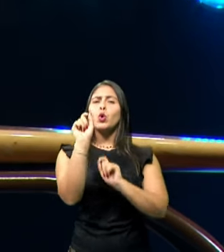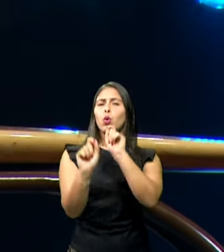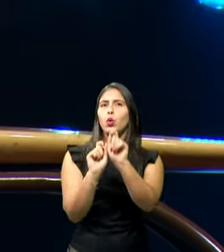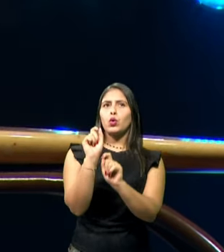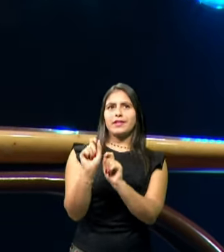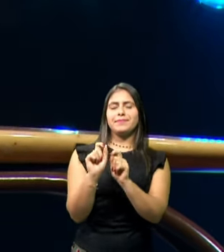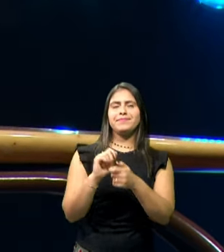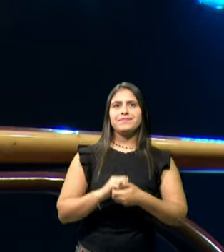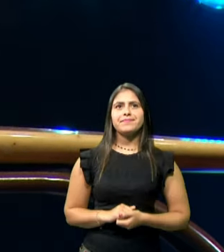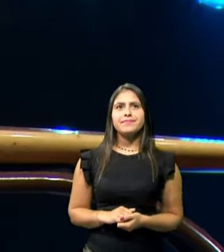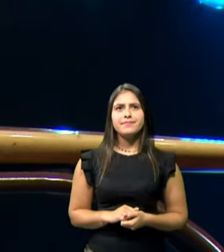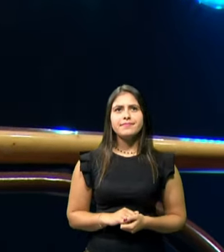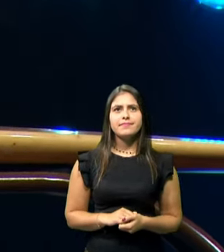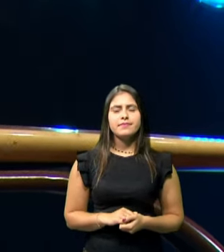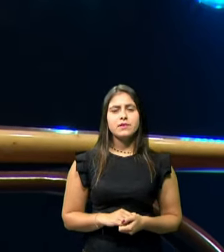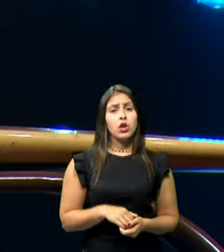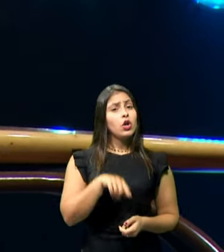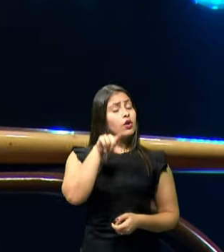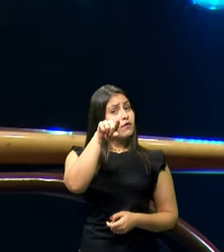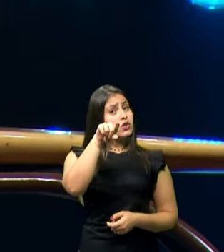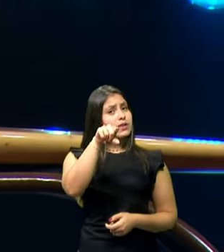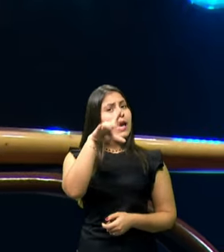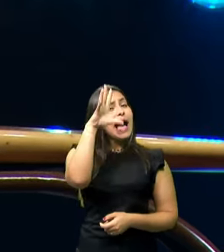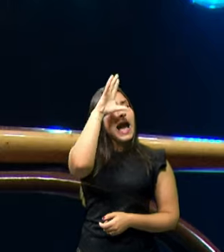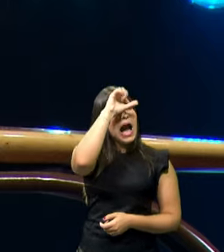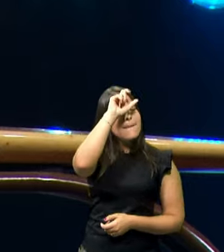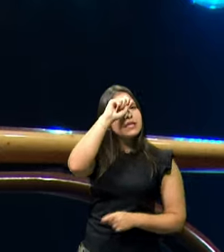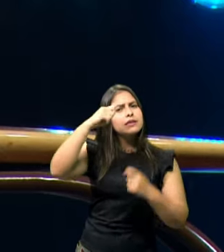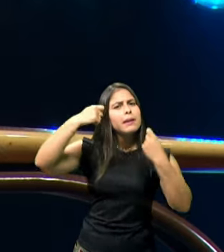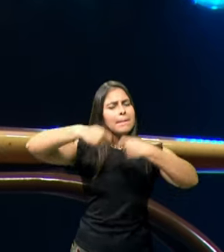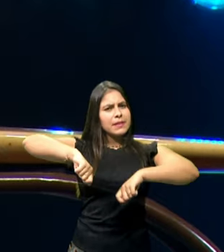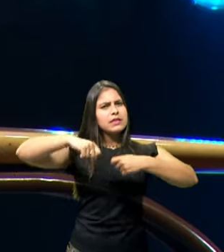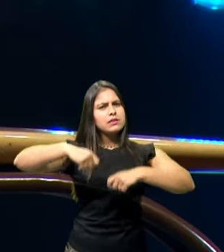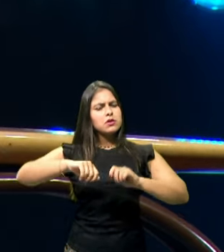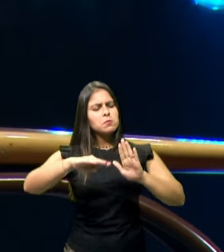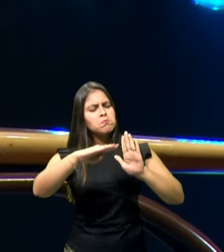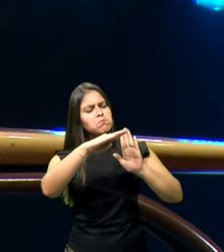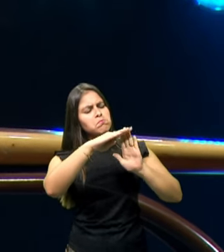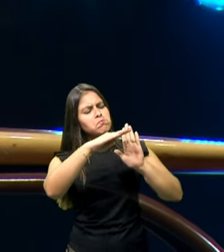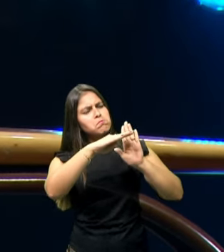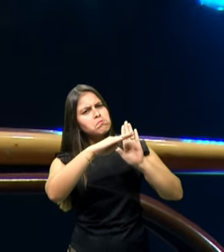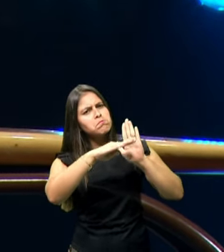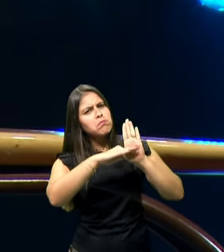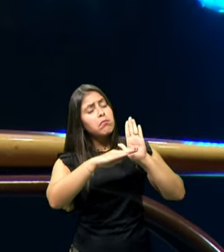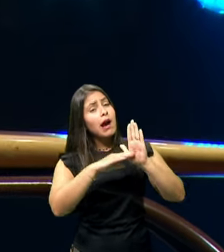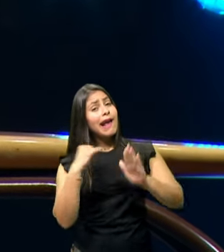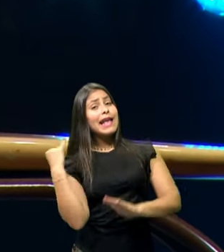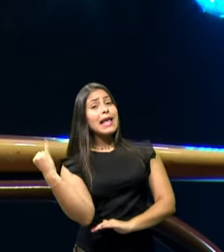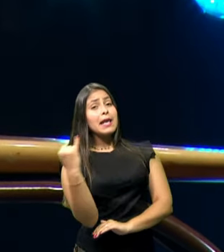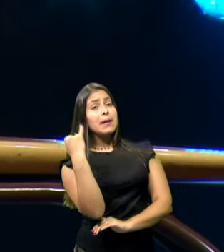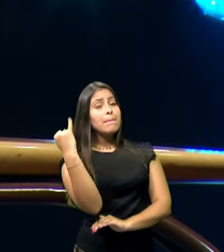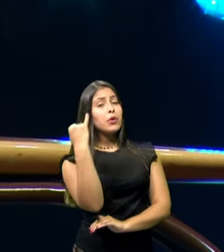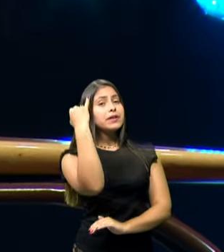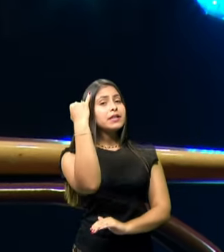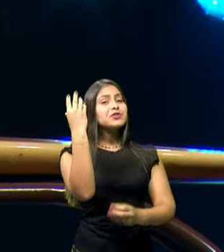você precisa aprender quais são os elementos fundamentais quando você vai tomar